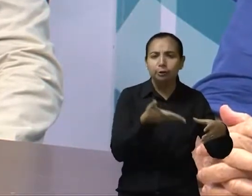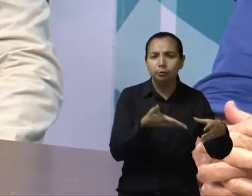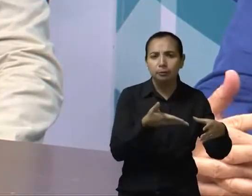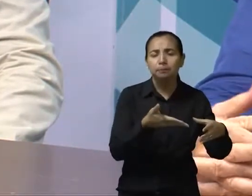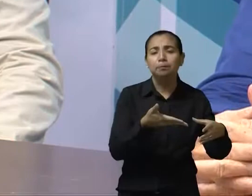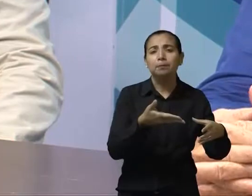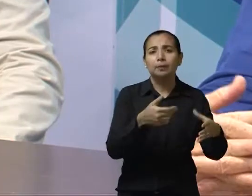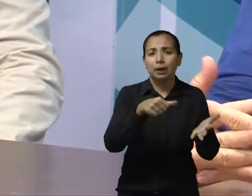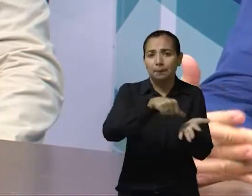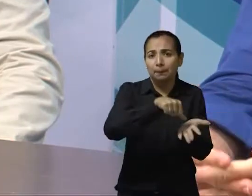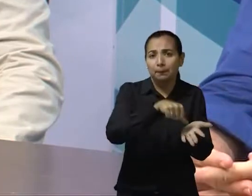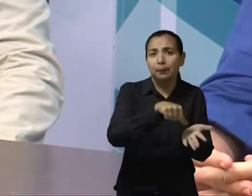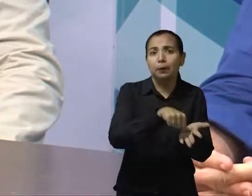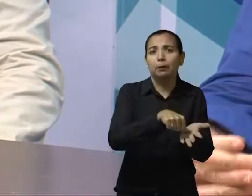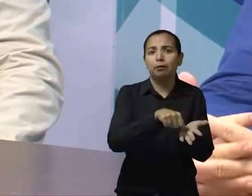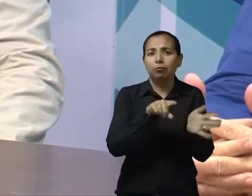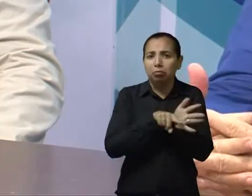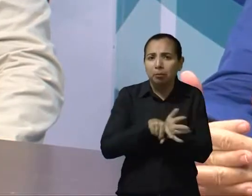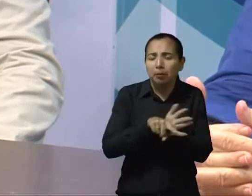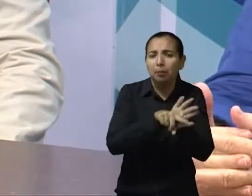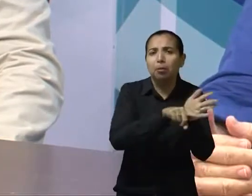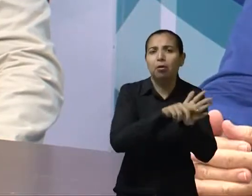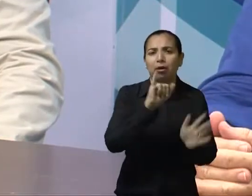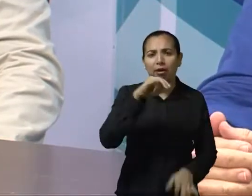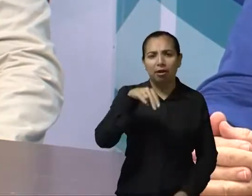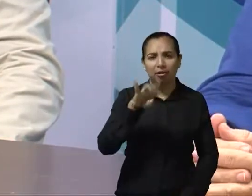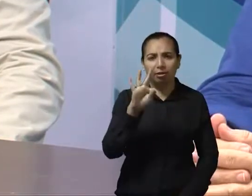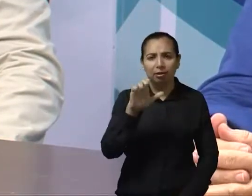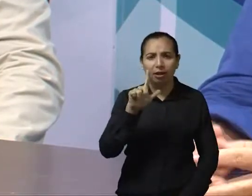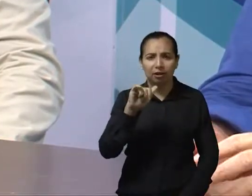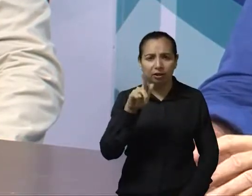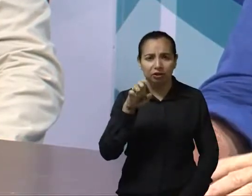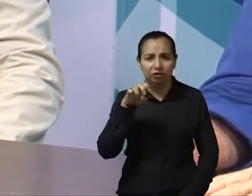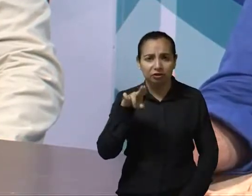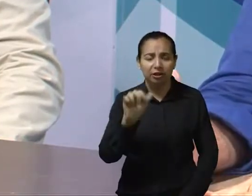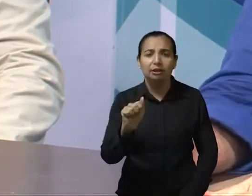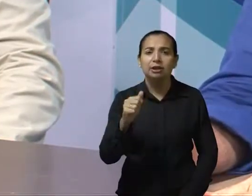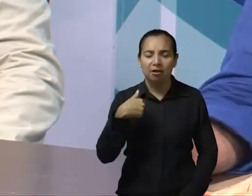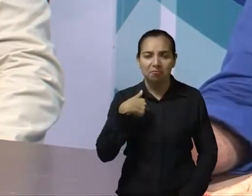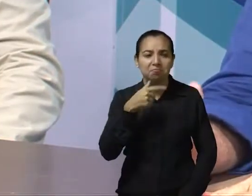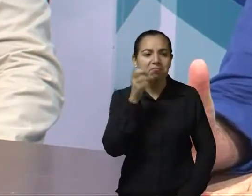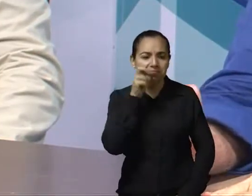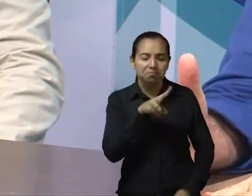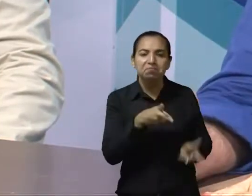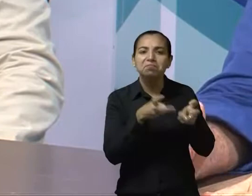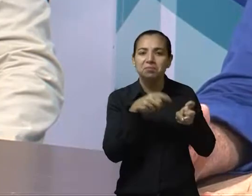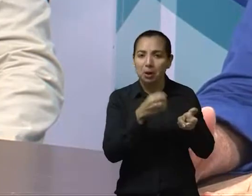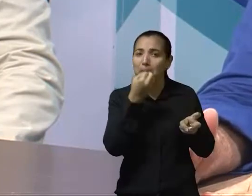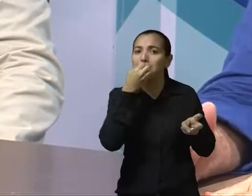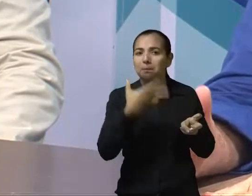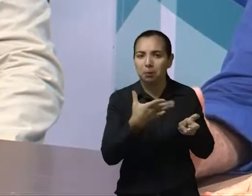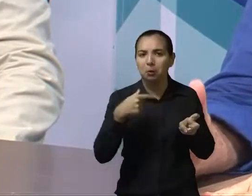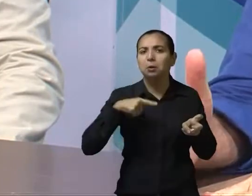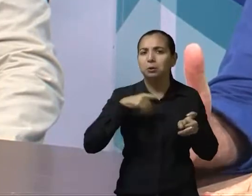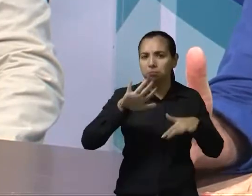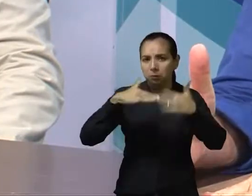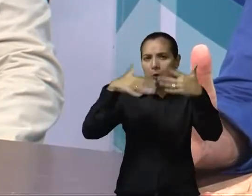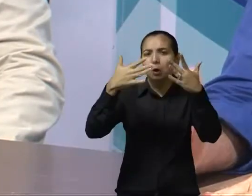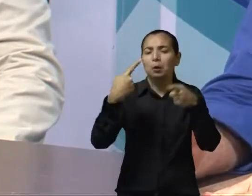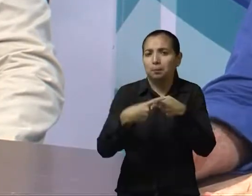inteligência, eu acho que pode ser um grande avanço. Eu tenho batido muito na tecla de que, no momento, nós estamos precisando